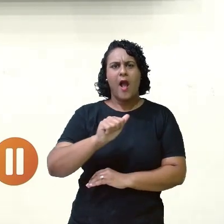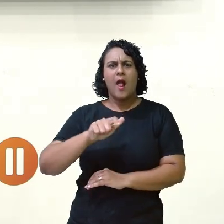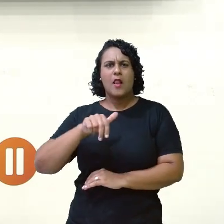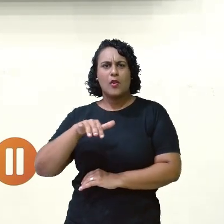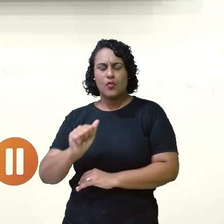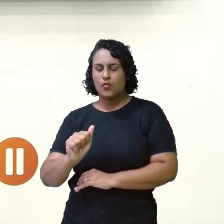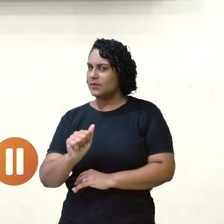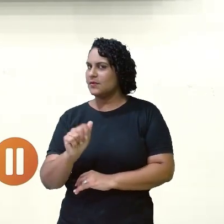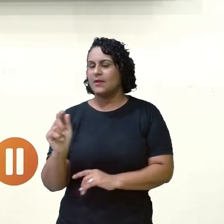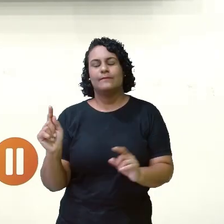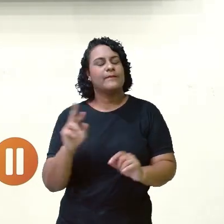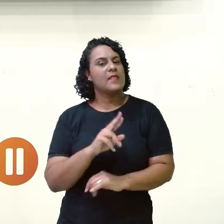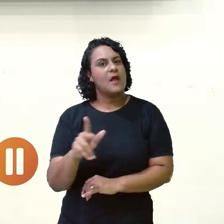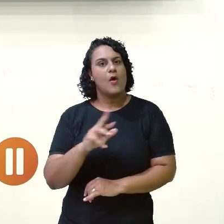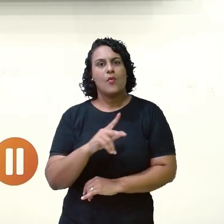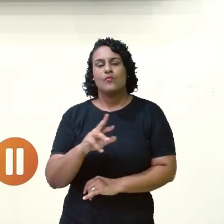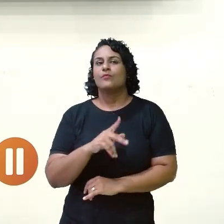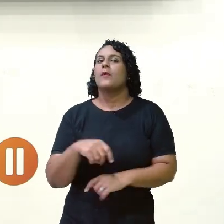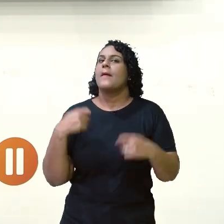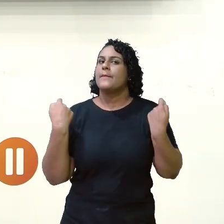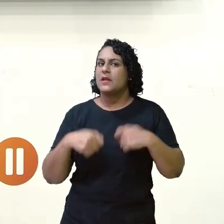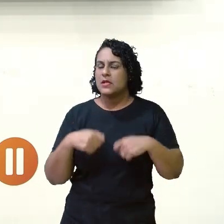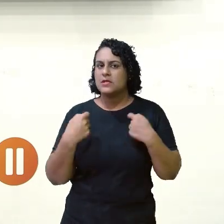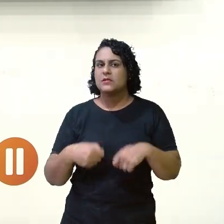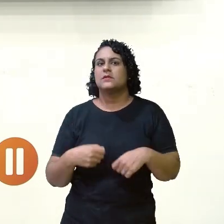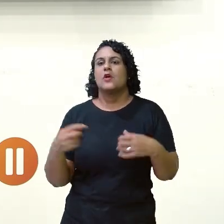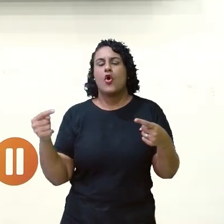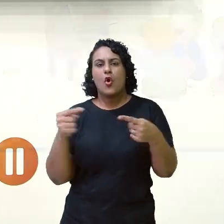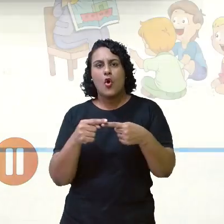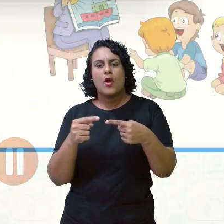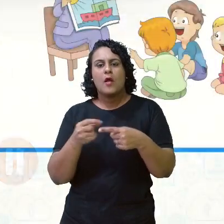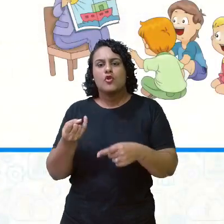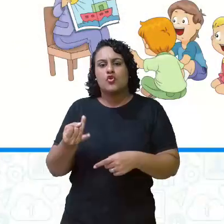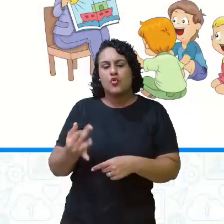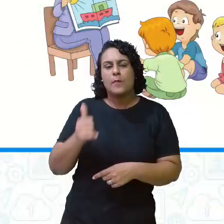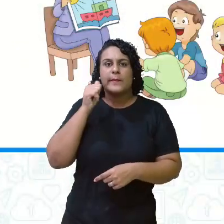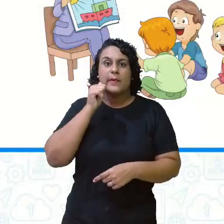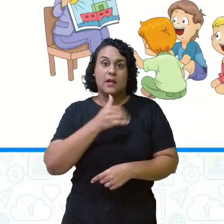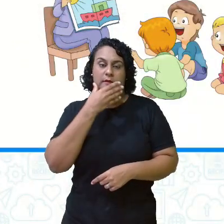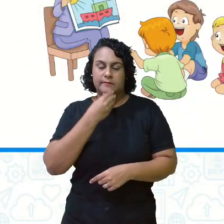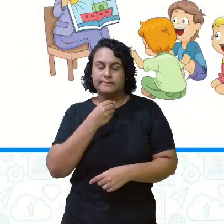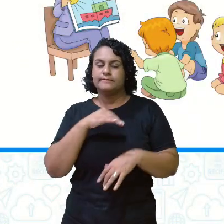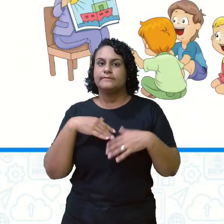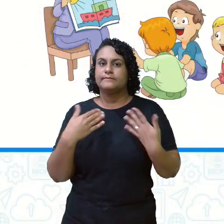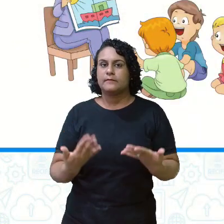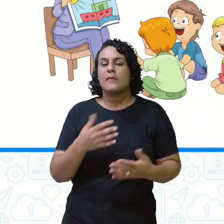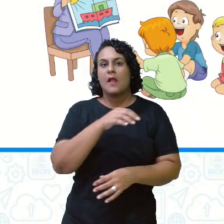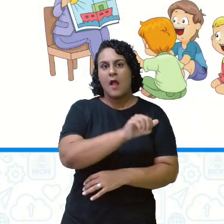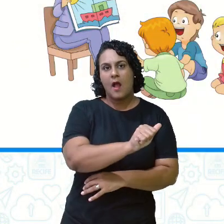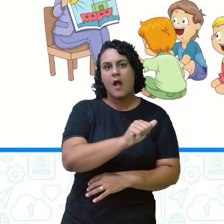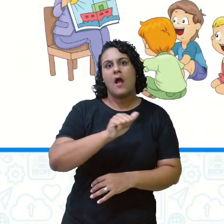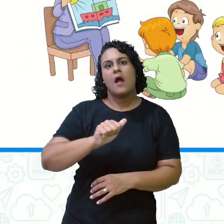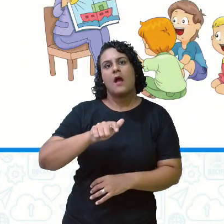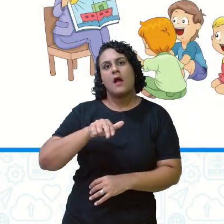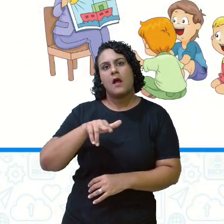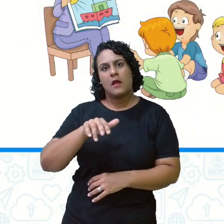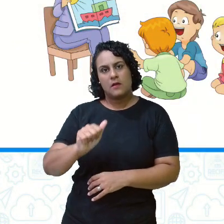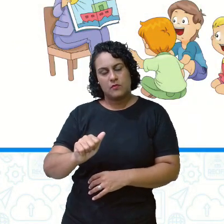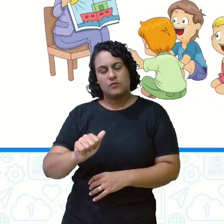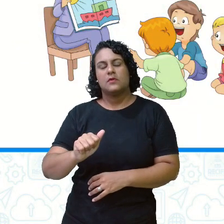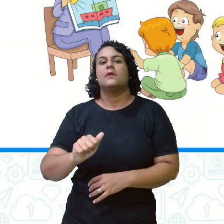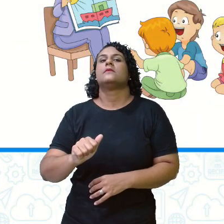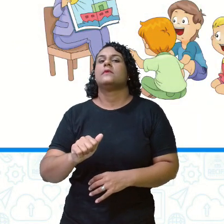gente tem que estar concordando em gênero e número. Então, a aluna terminou. As